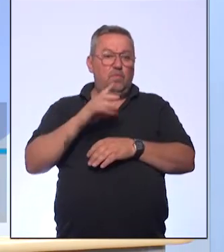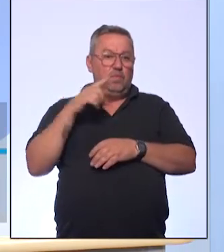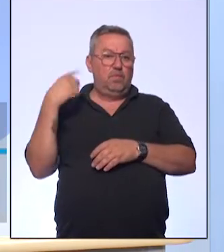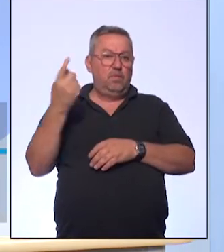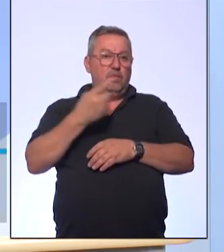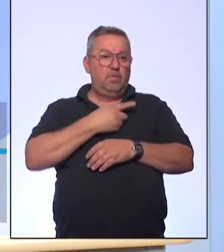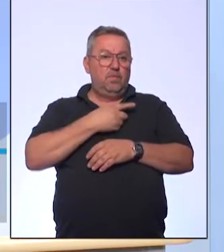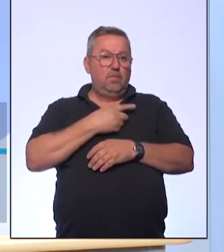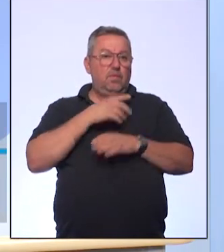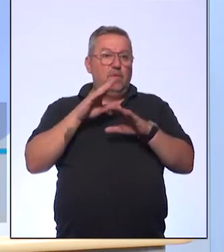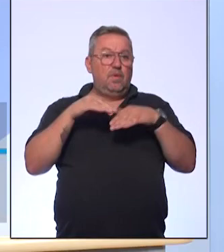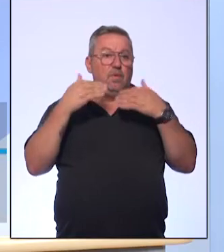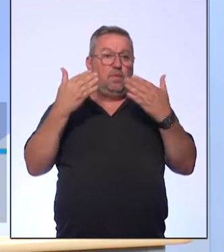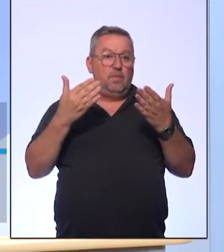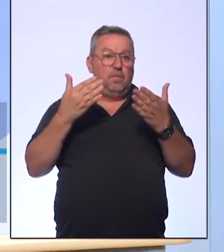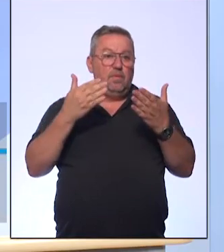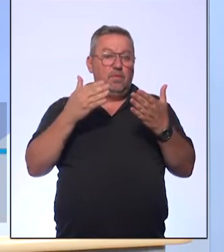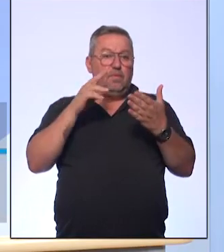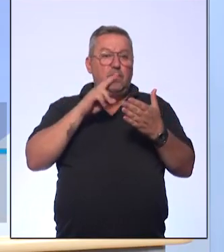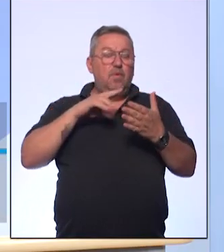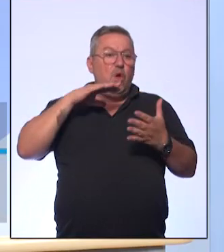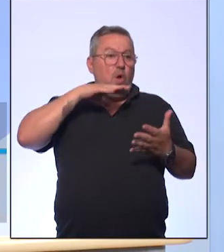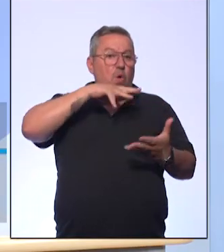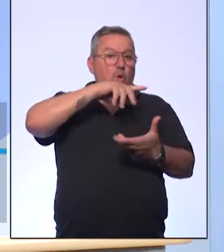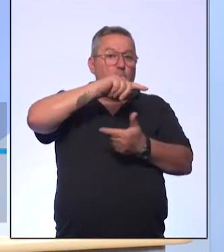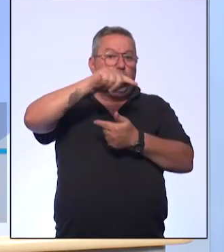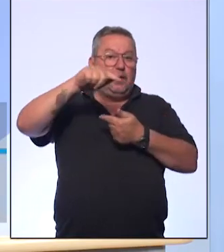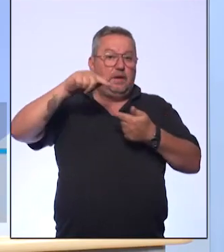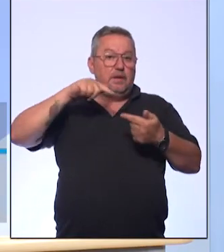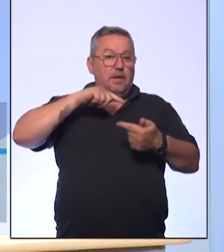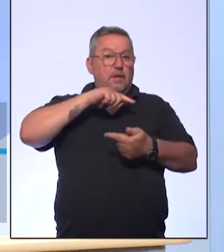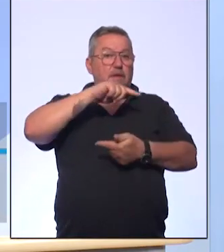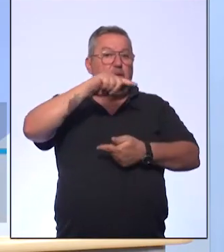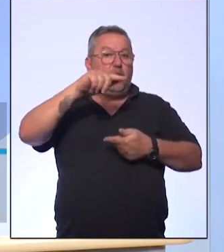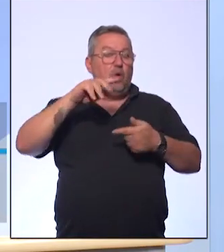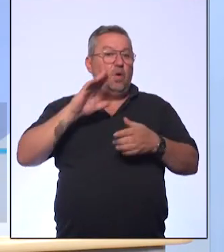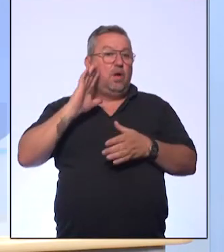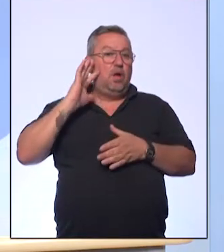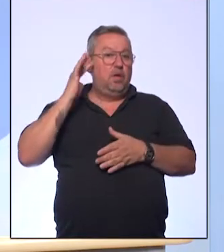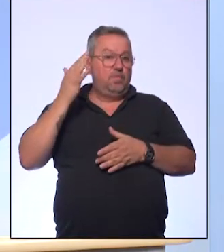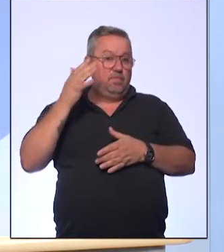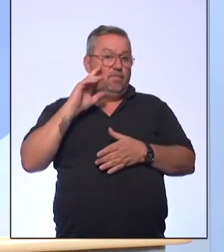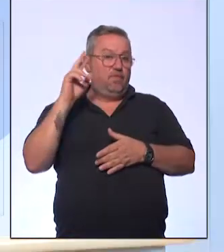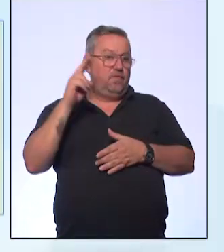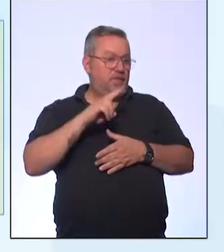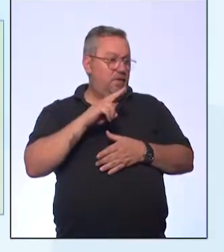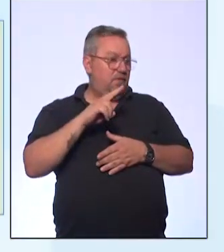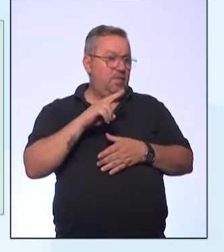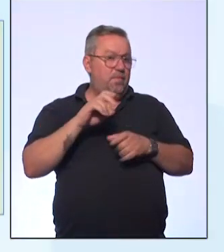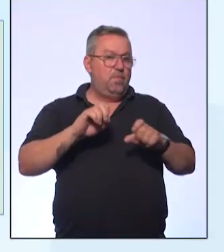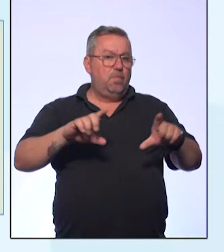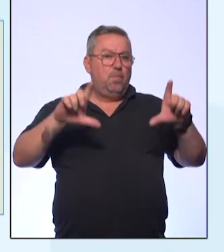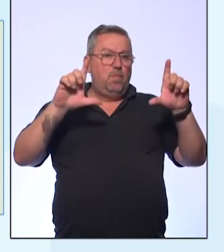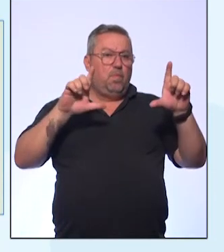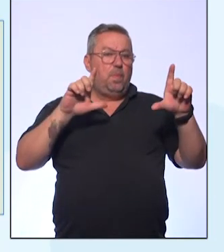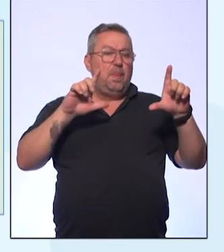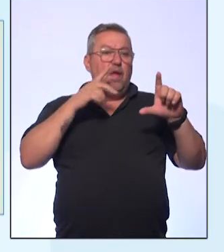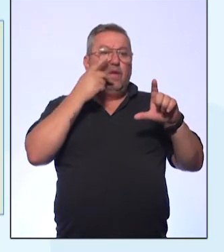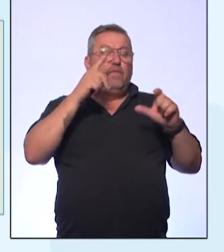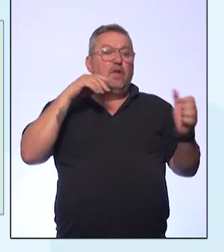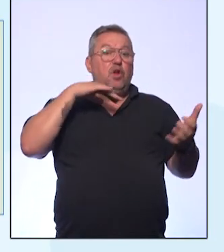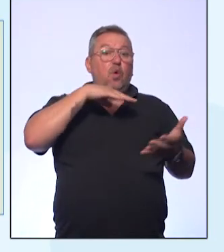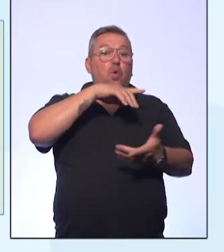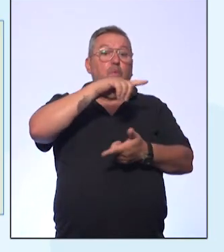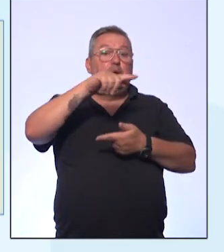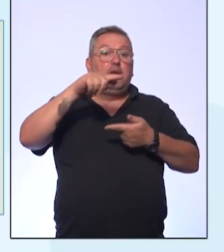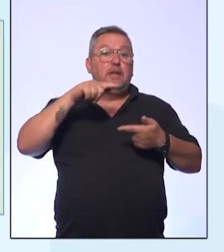nós. Então, quando nós falamos em globalização, acompanhem com a gente aí na tela, né? Quando nós falamos em globalização, nós estamos falando